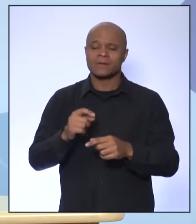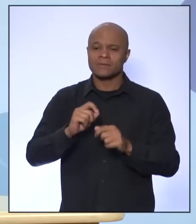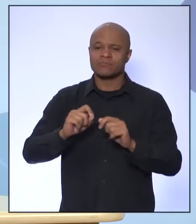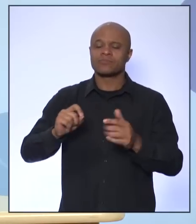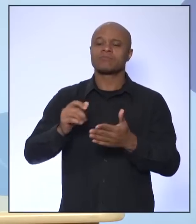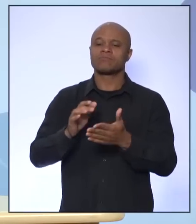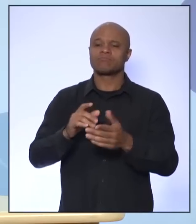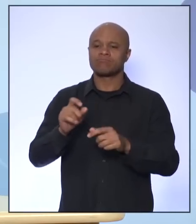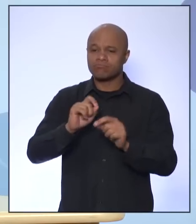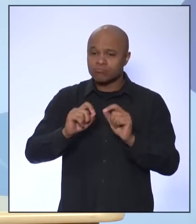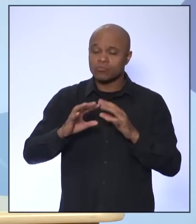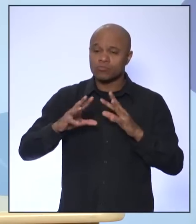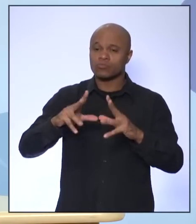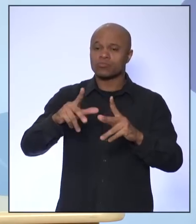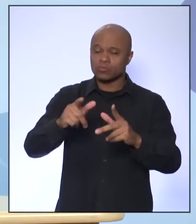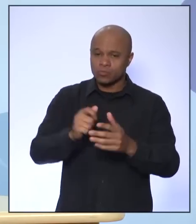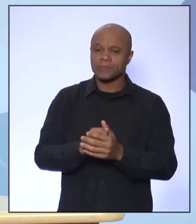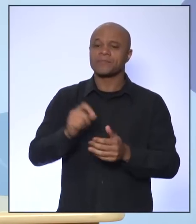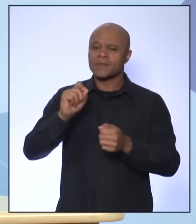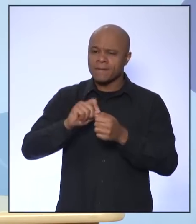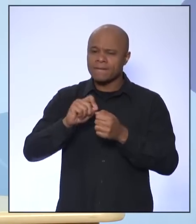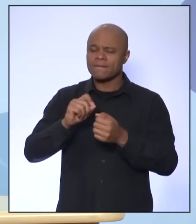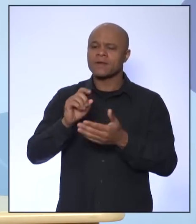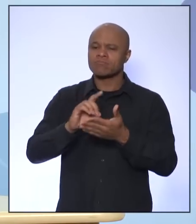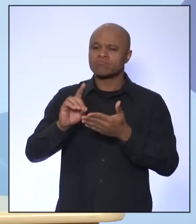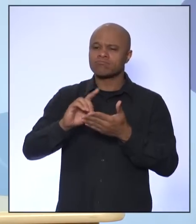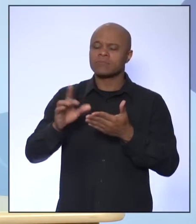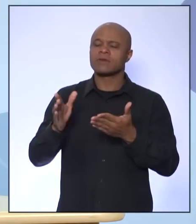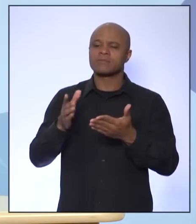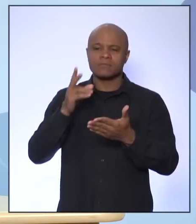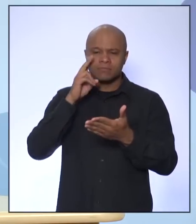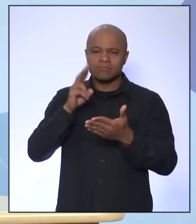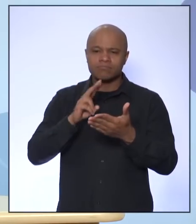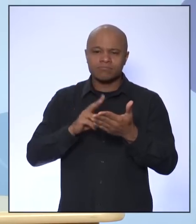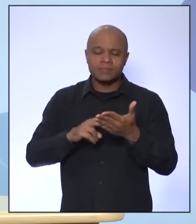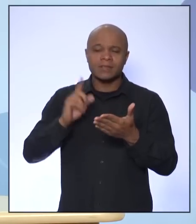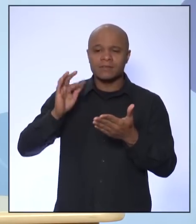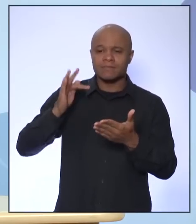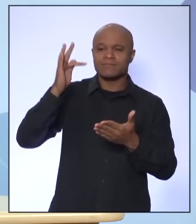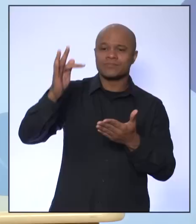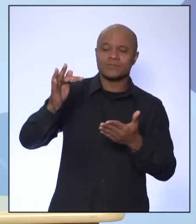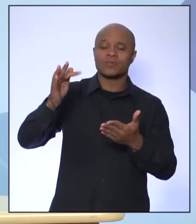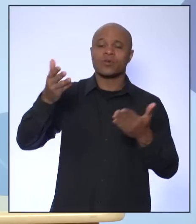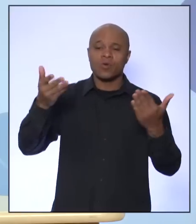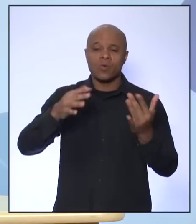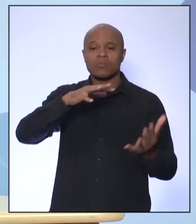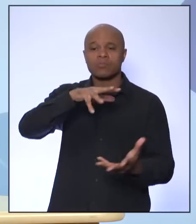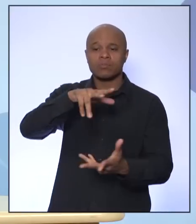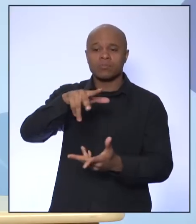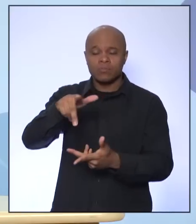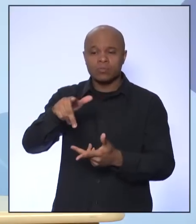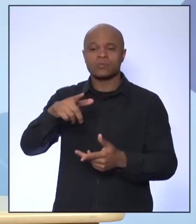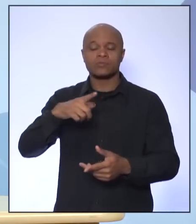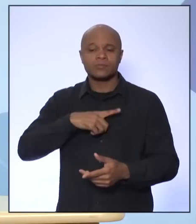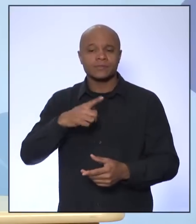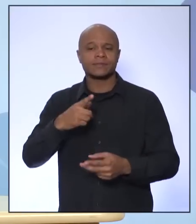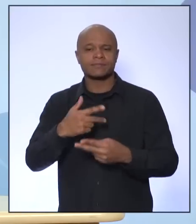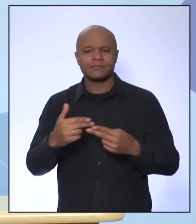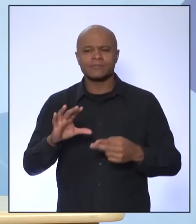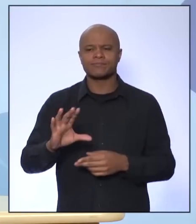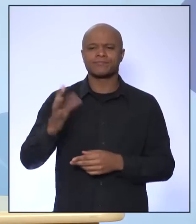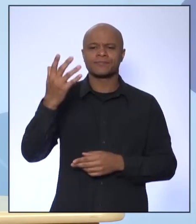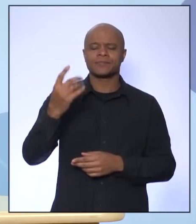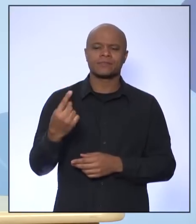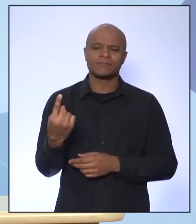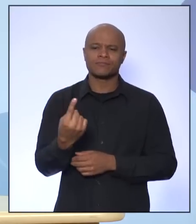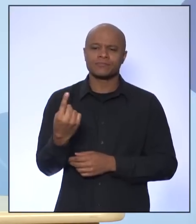escritora de vocês. Então, façam esse diário. Nós estamos enfrentando hoje uma situação mundial única. Nós nunca passamos por isso.